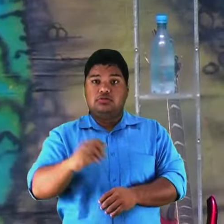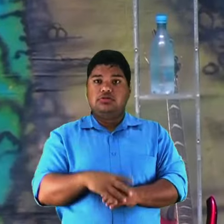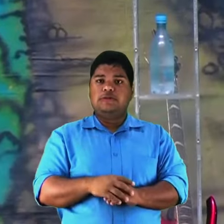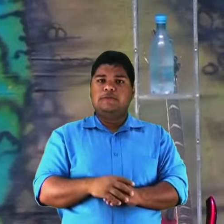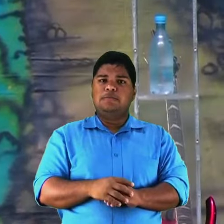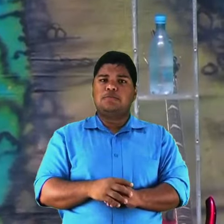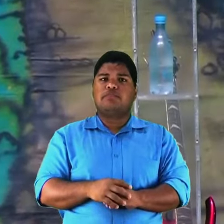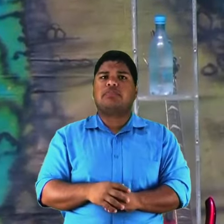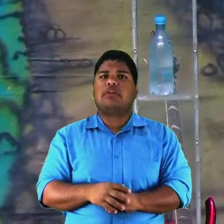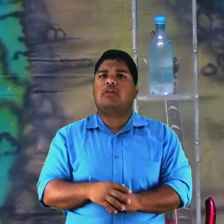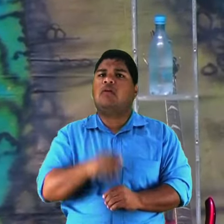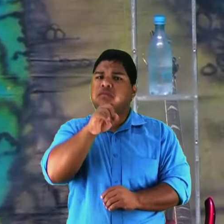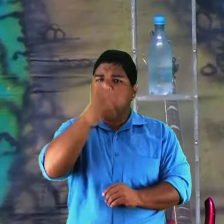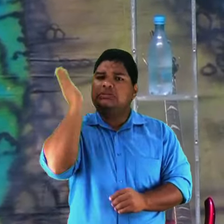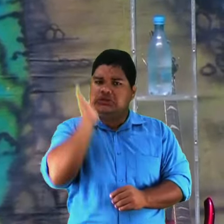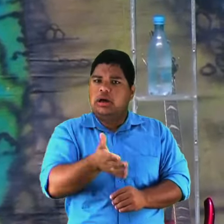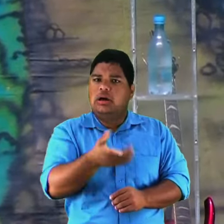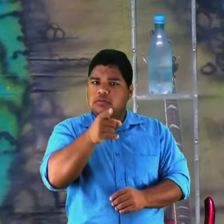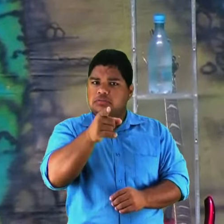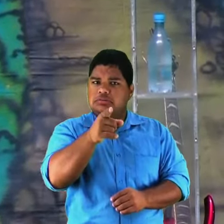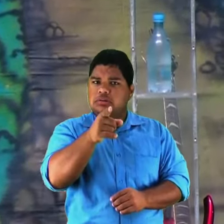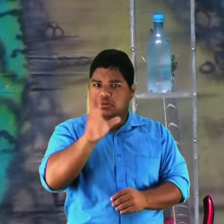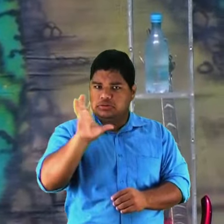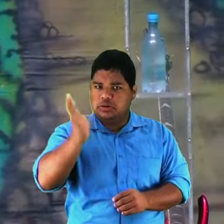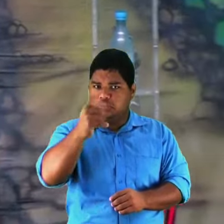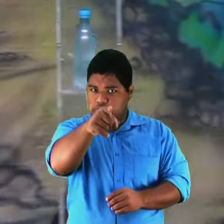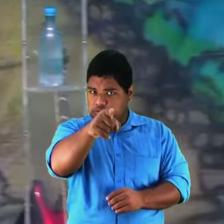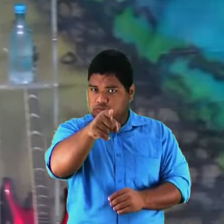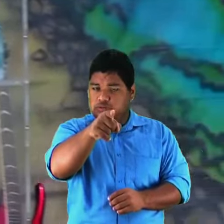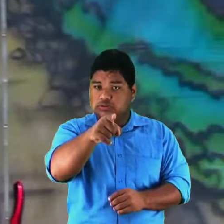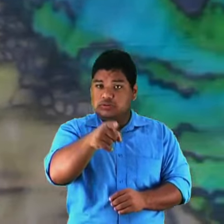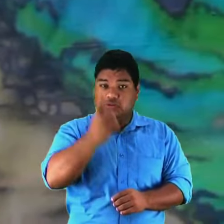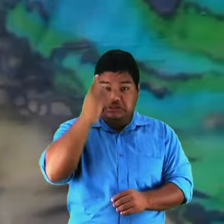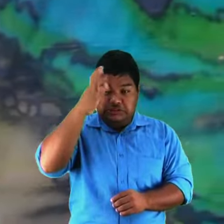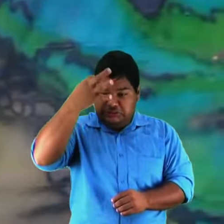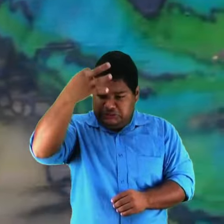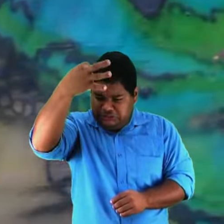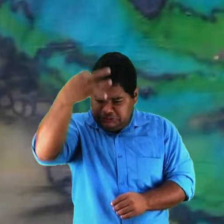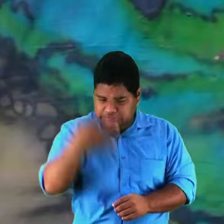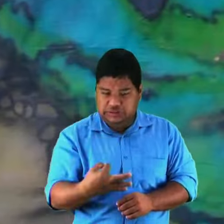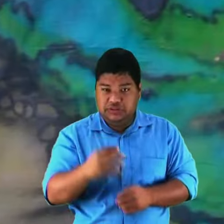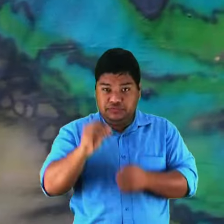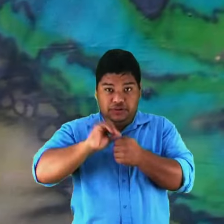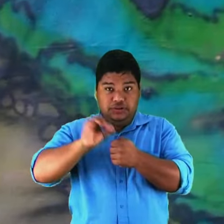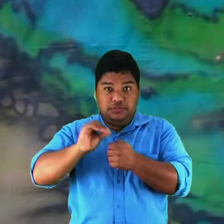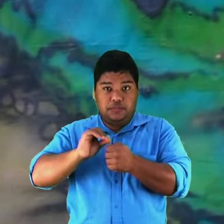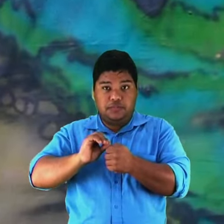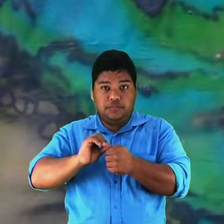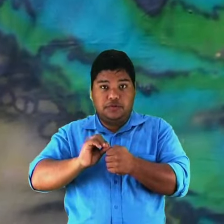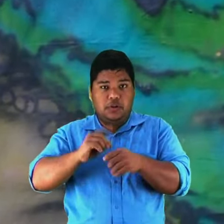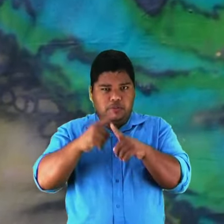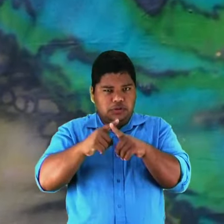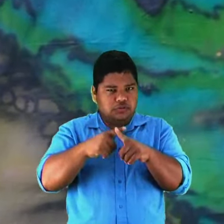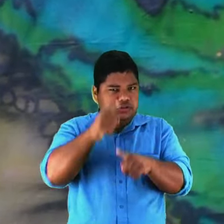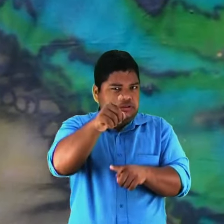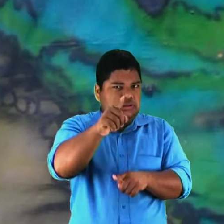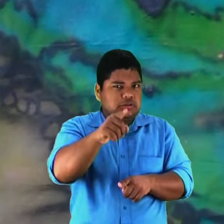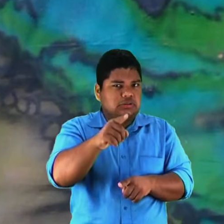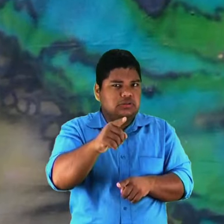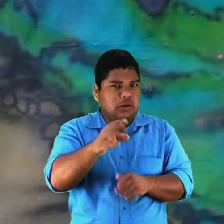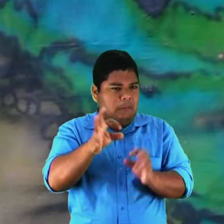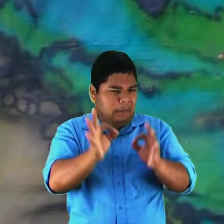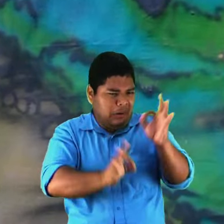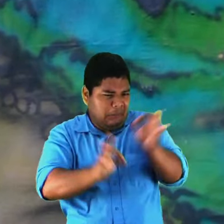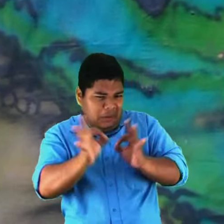fez depois? Aconteceu com você isso? Você tem certeza porque você imaginou, e